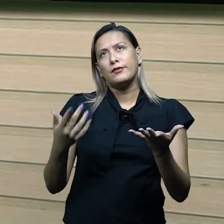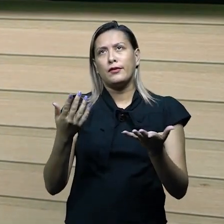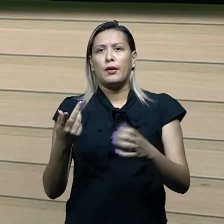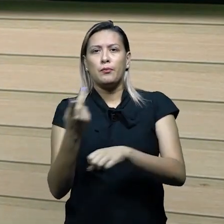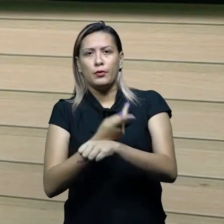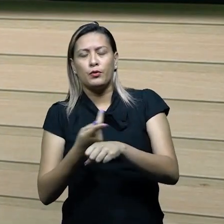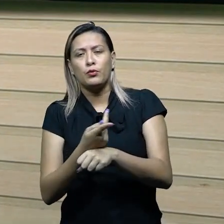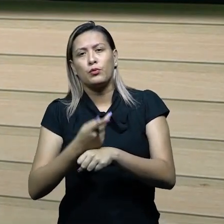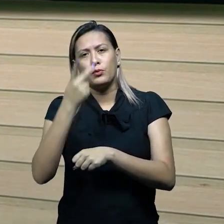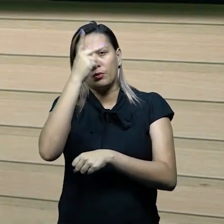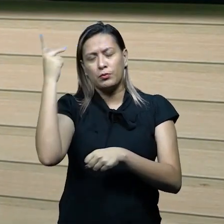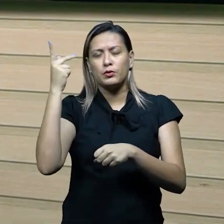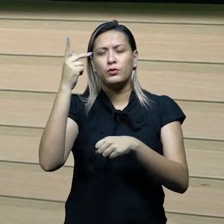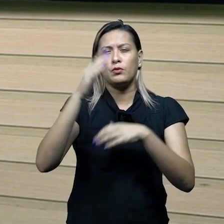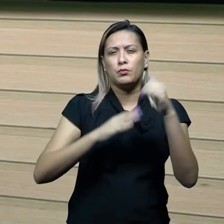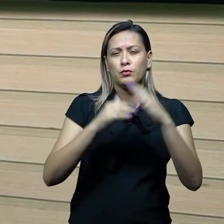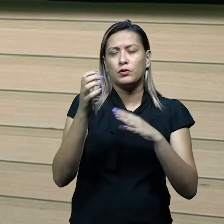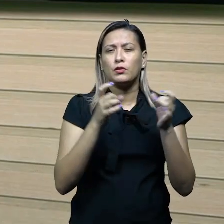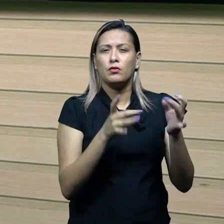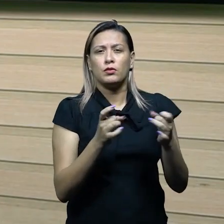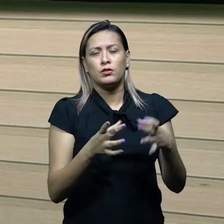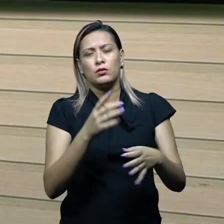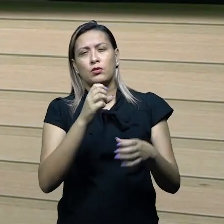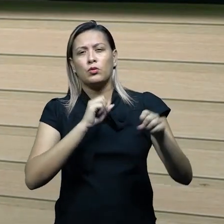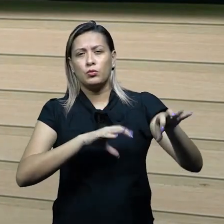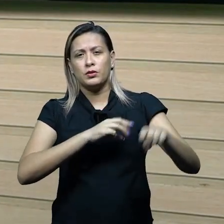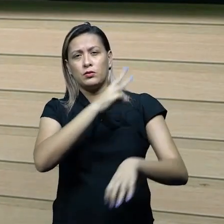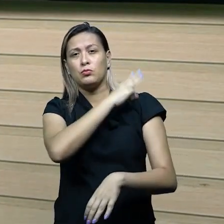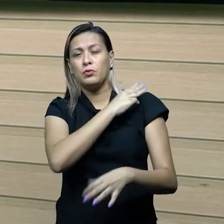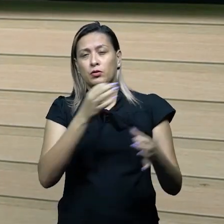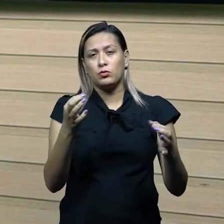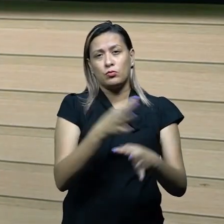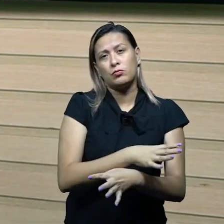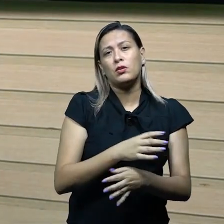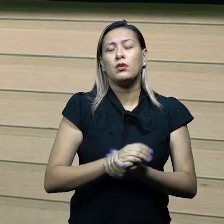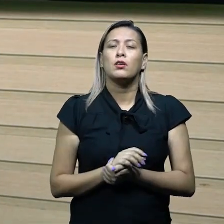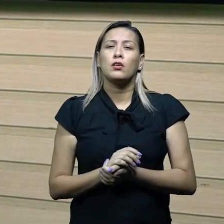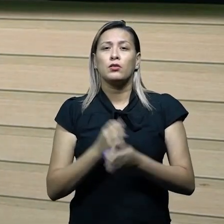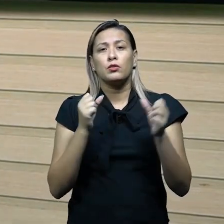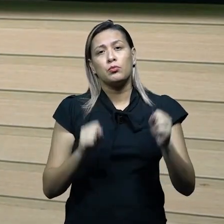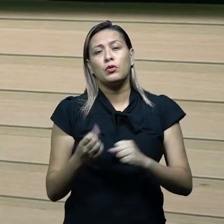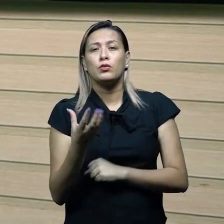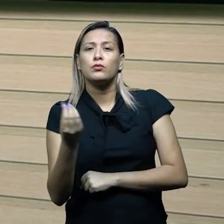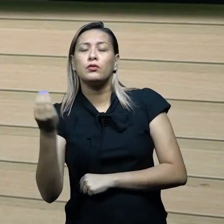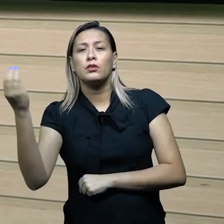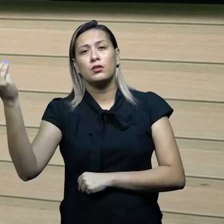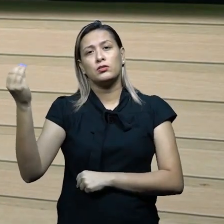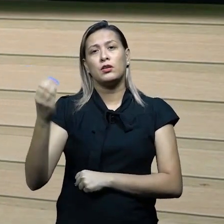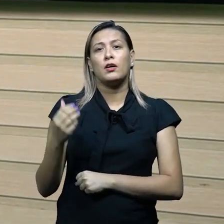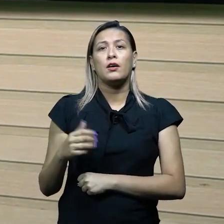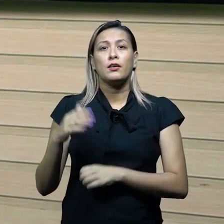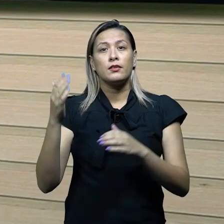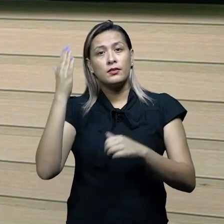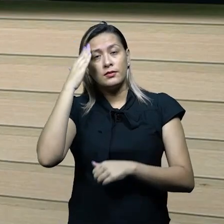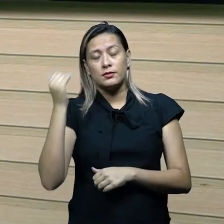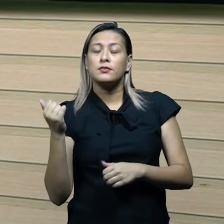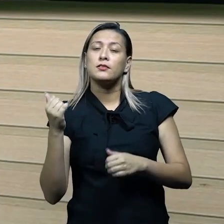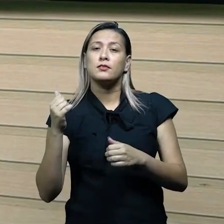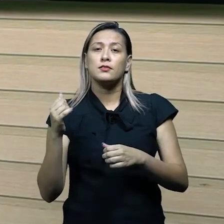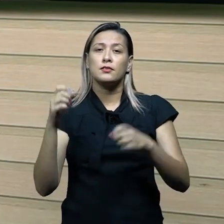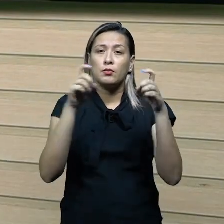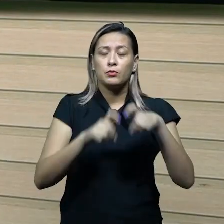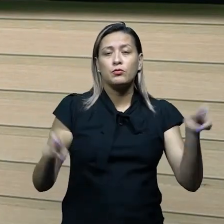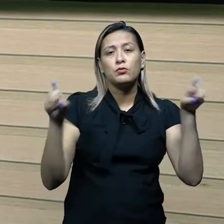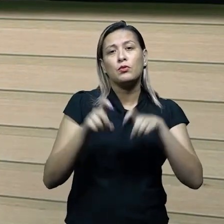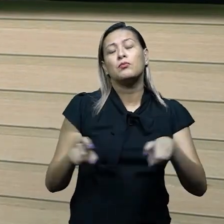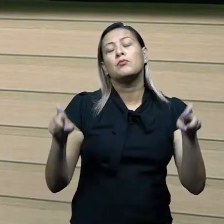com ensino médio completo, com disponibilidade para viajar, com curso de informática de Windows, Word, Excel, ou seja, esse funcionário,